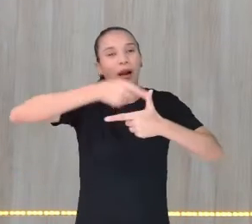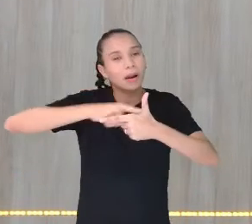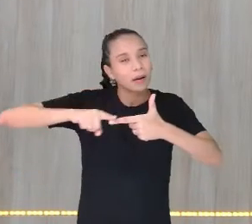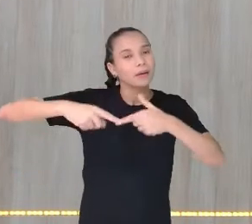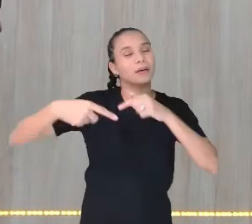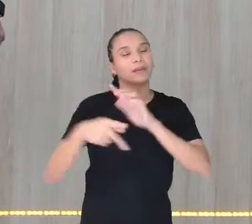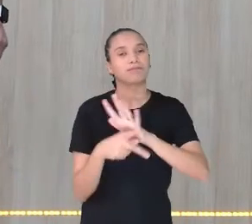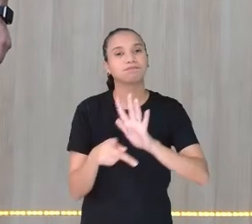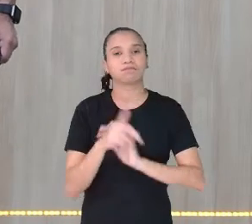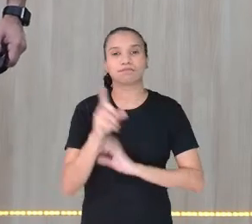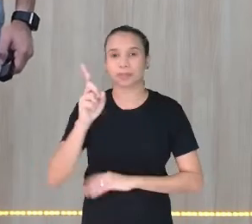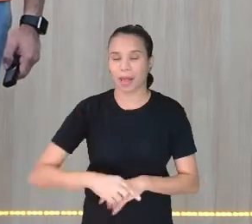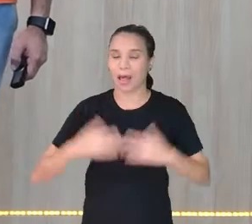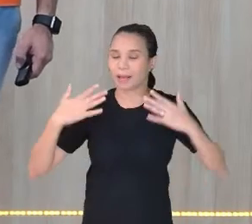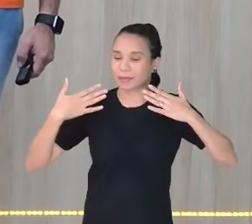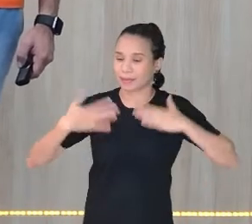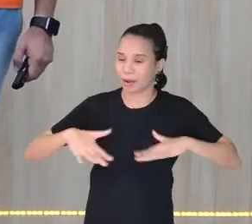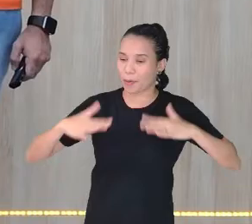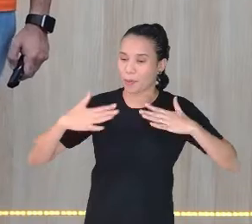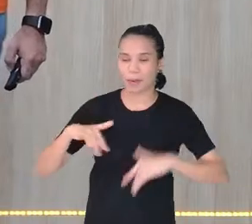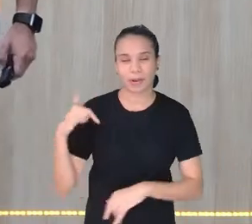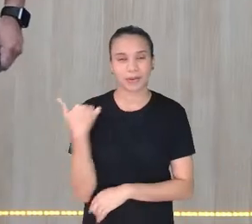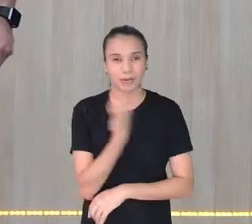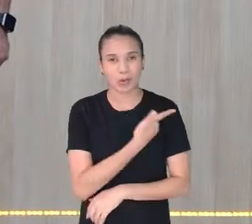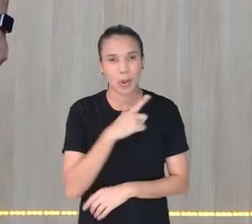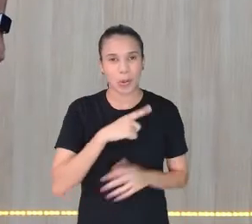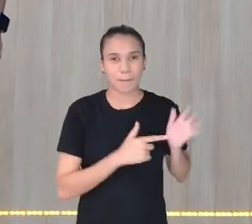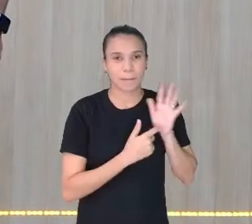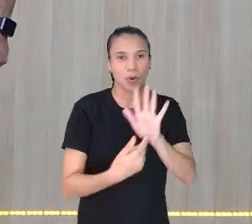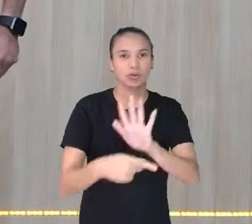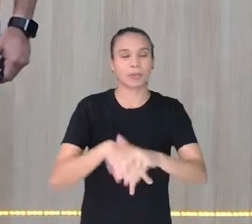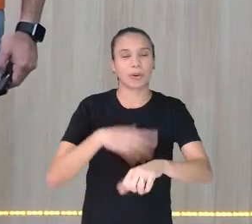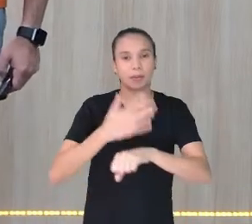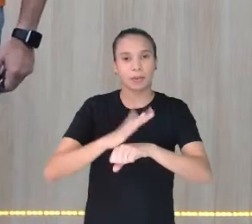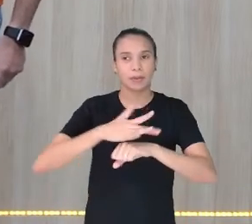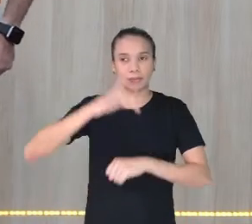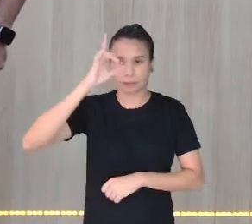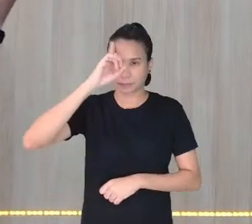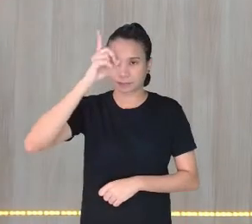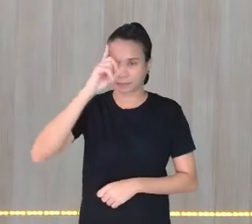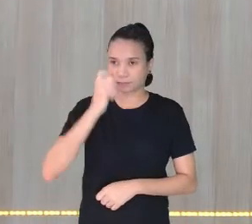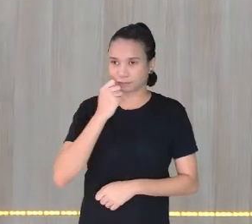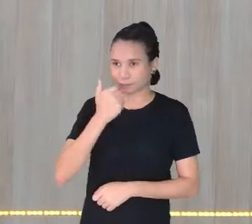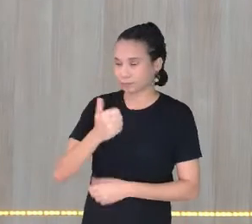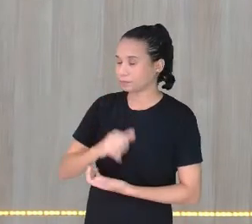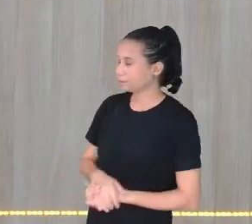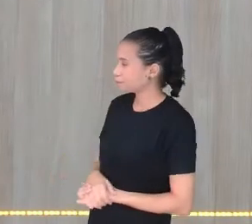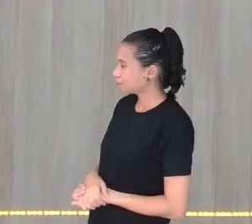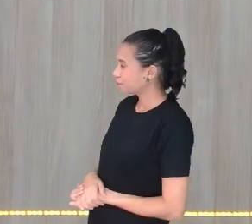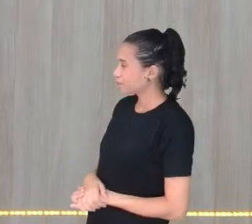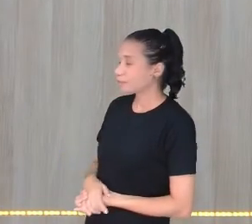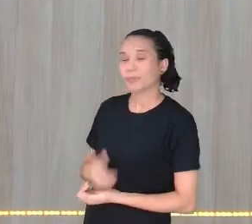aí, elas são tranquilas quando a gente traz ela para o nosso dia a dia, tá? Coloquei outro exemplo aqui para a